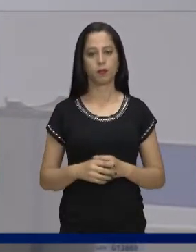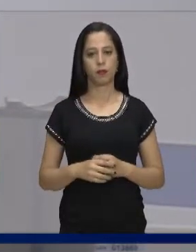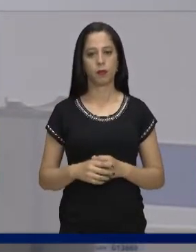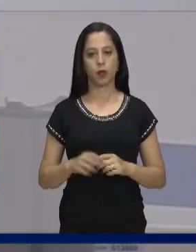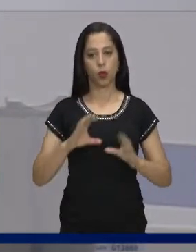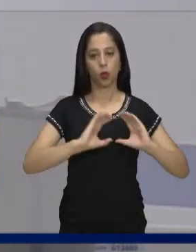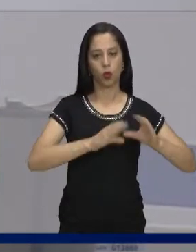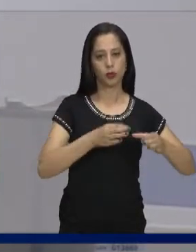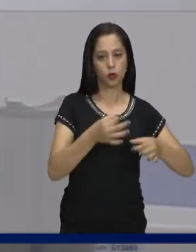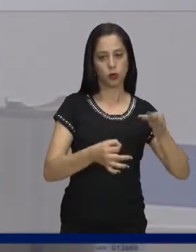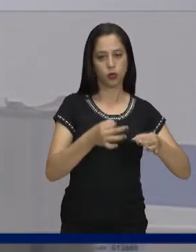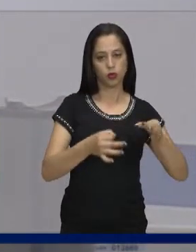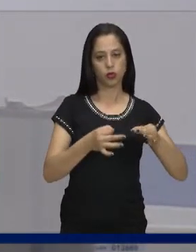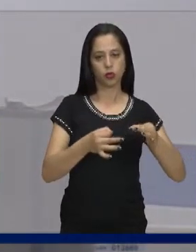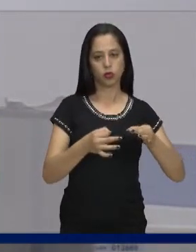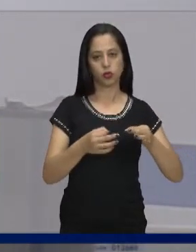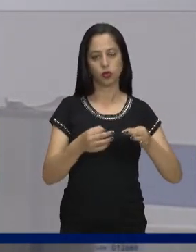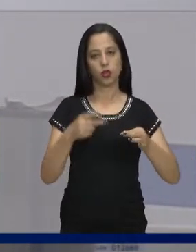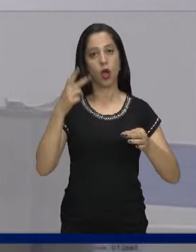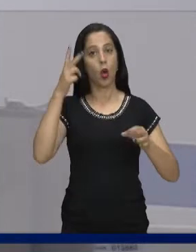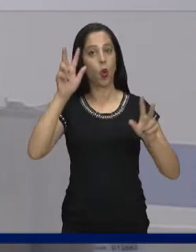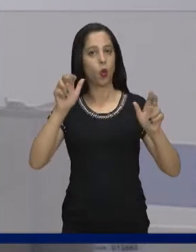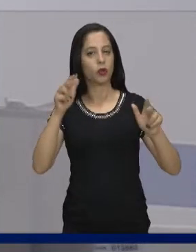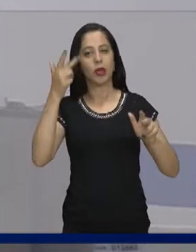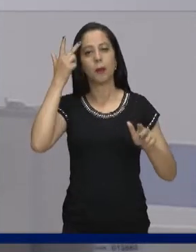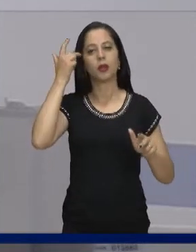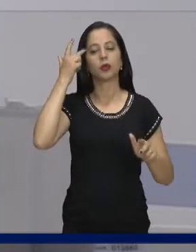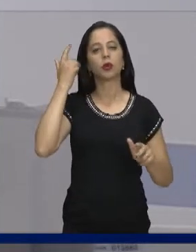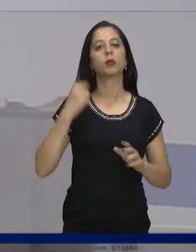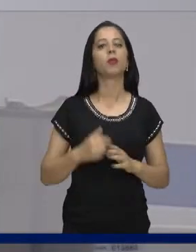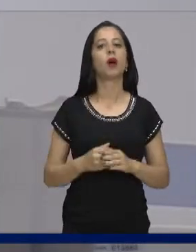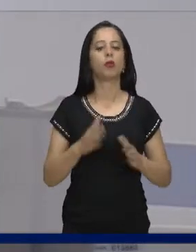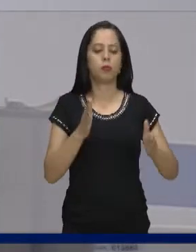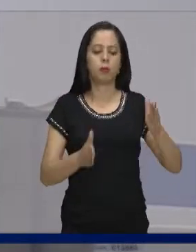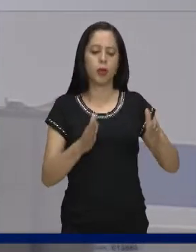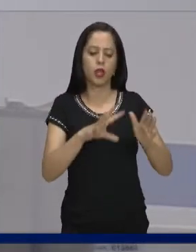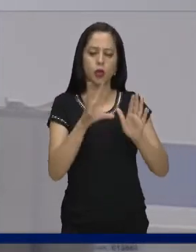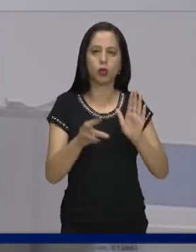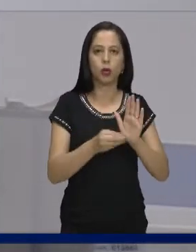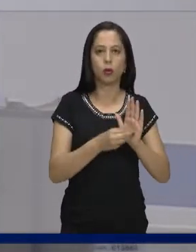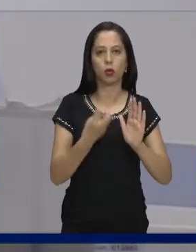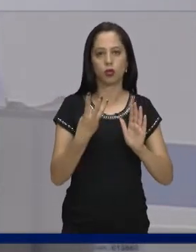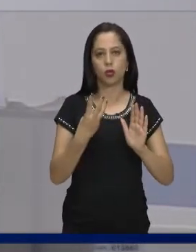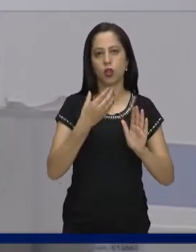Comissão: Justiça, rito ordinário, término do prazo para emendas,